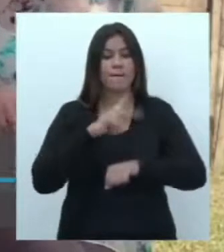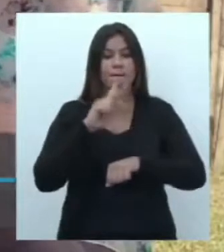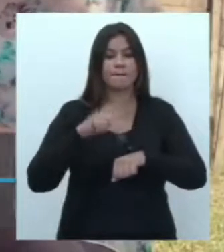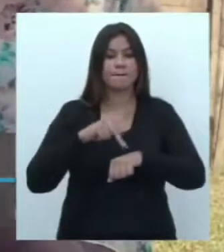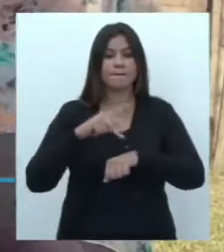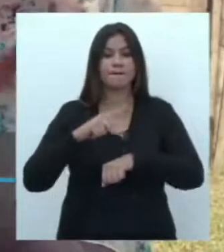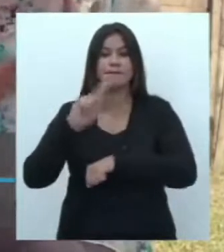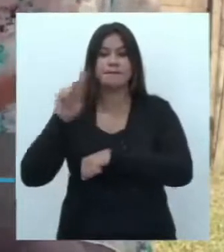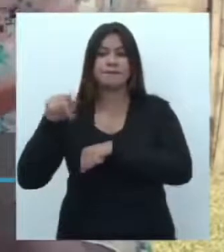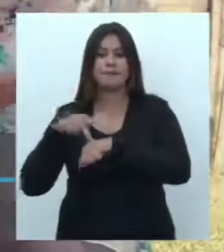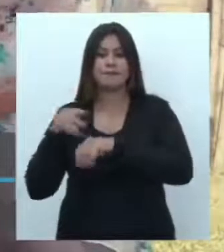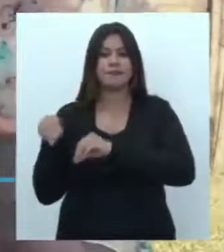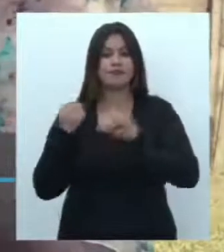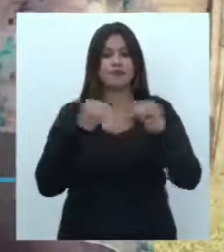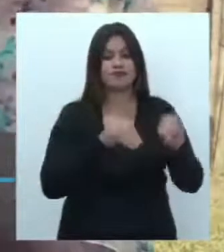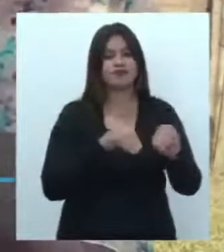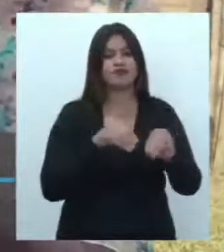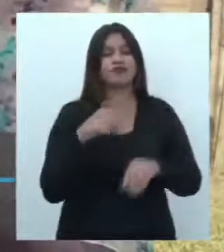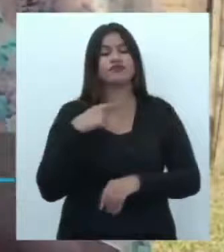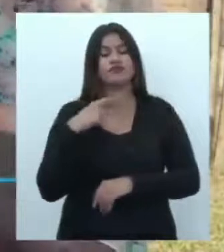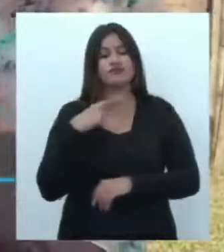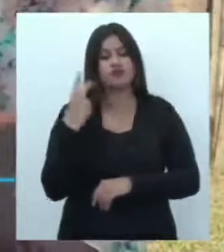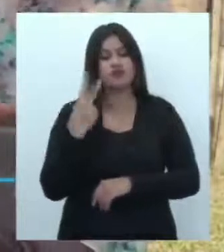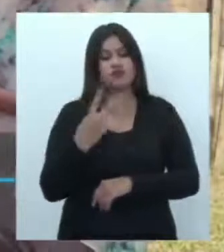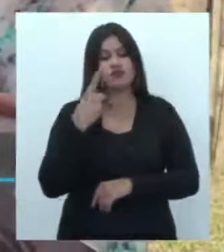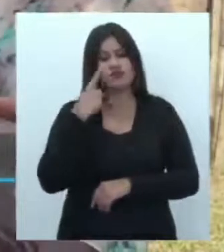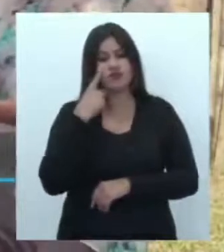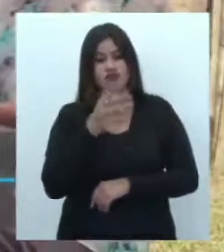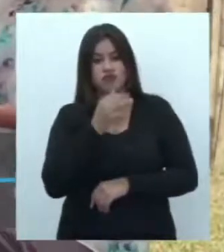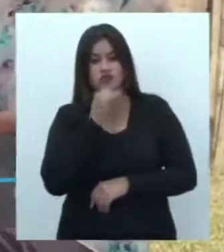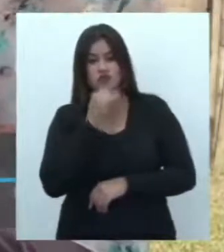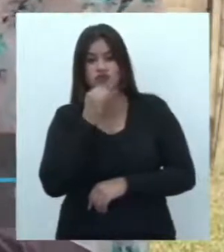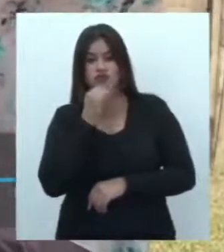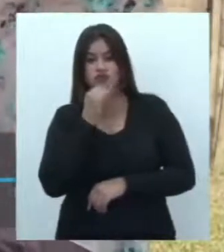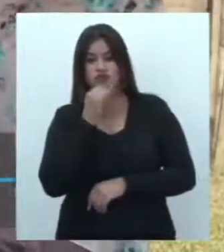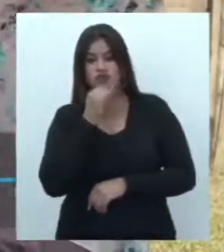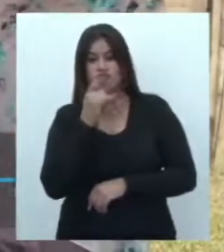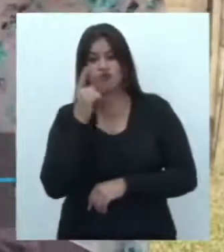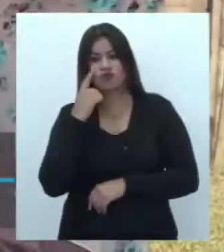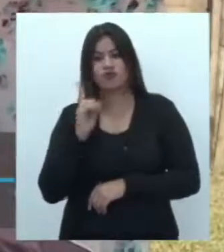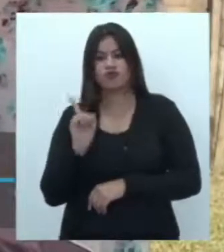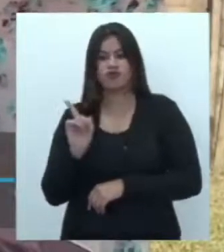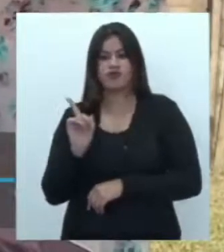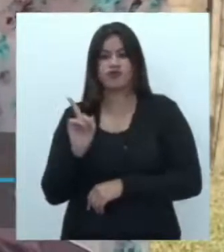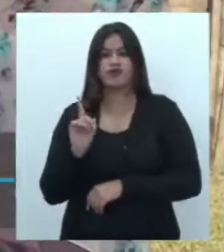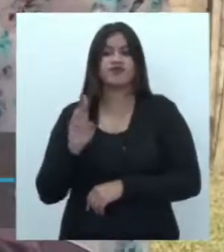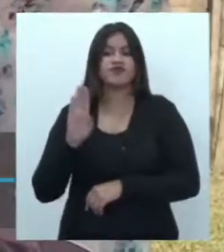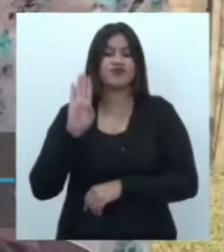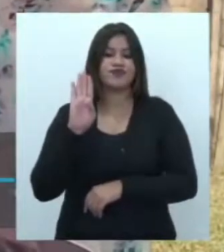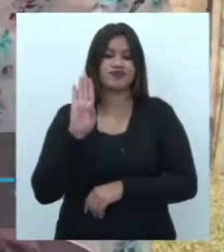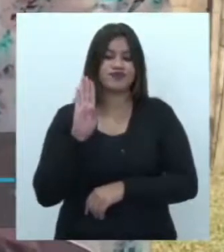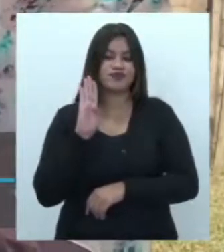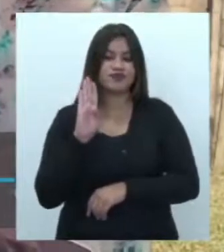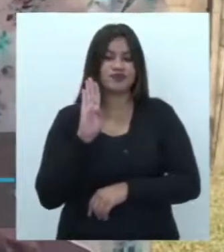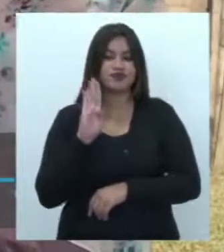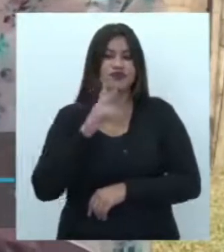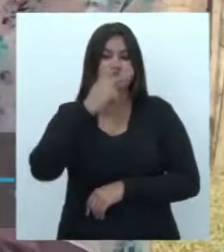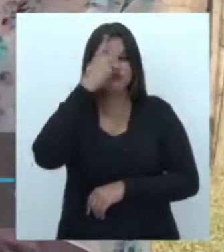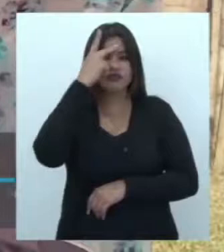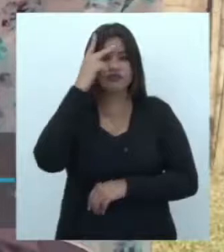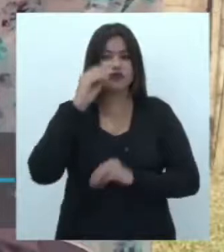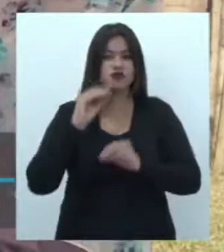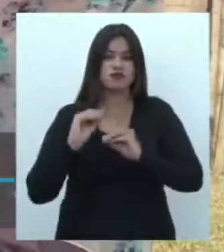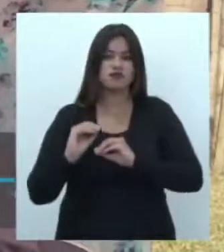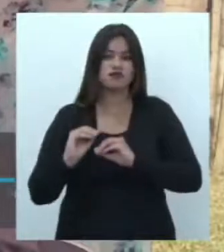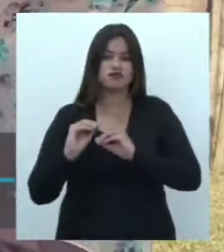países. E aqui nós temos dois casos. Se consideramos o caso B, por exemplo, estamos vendo uma pessoa que saiu